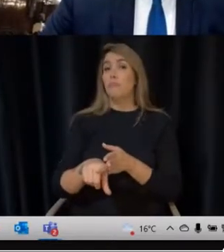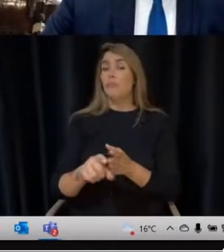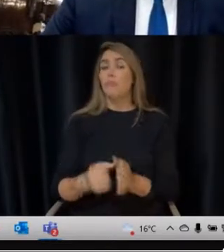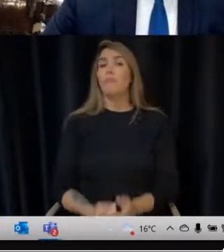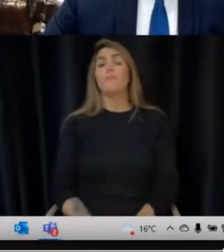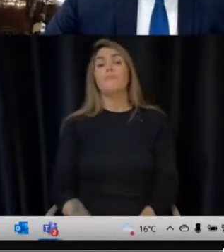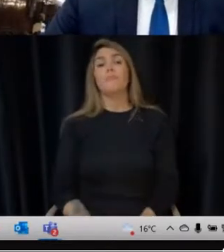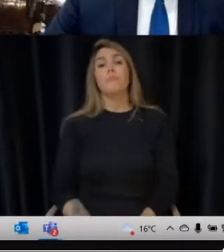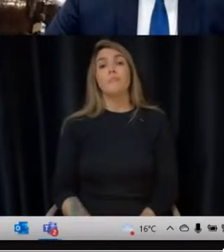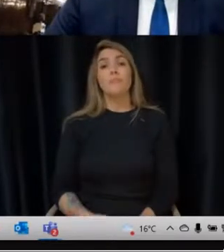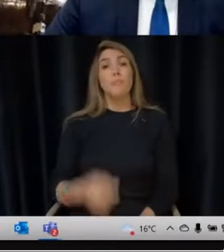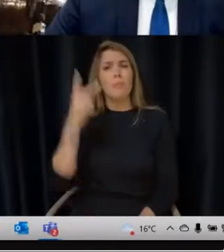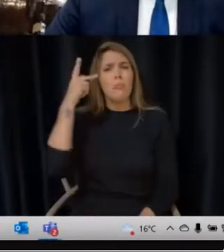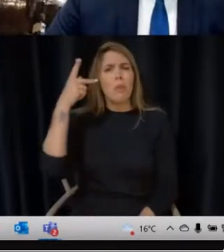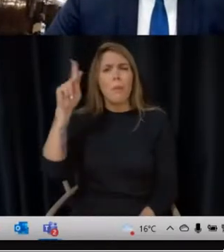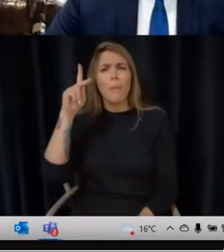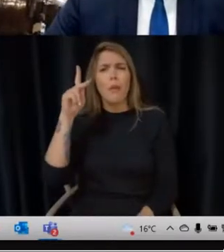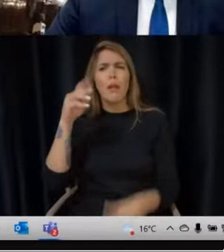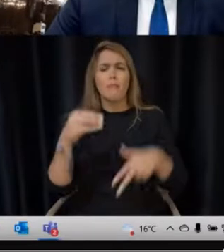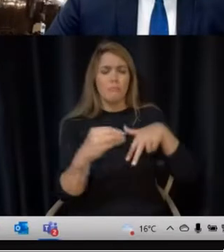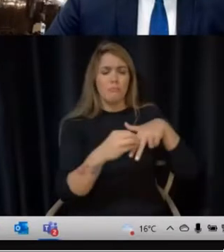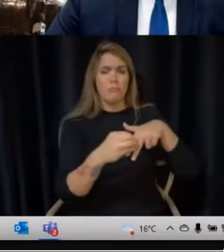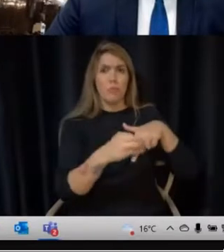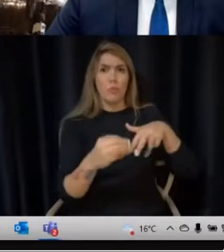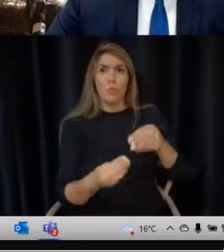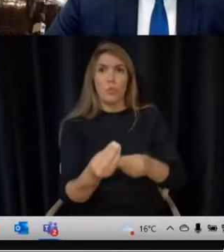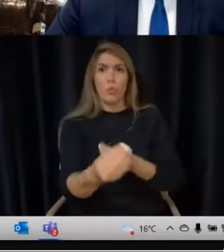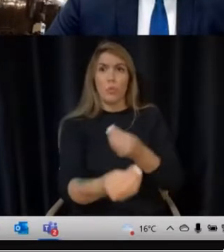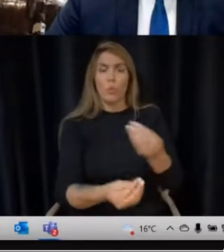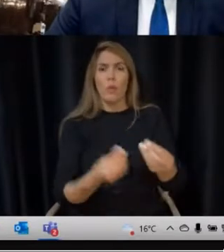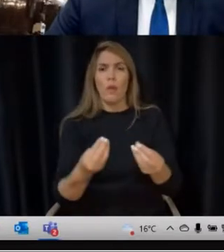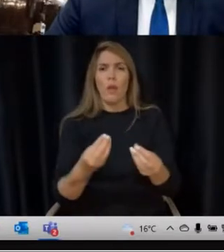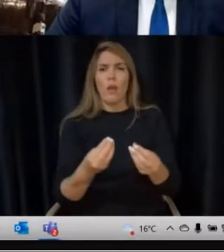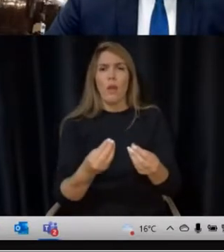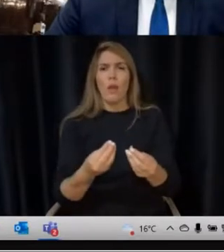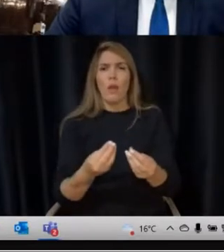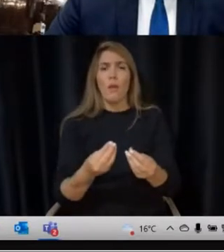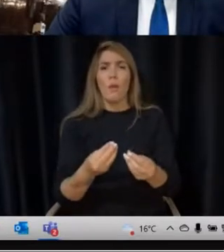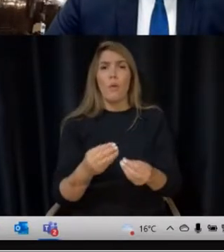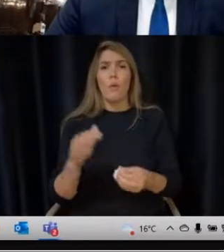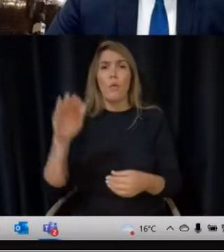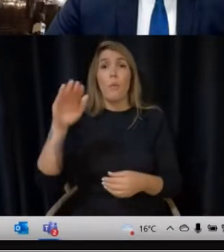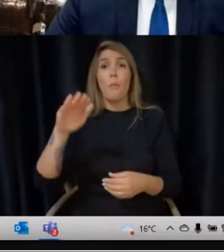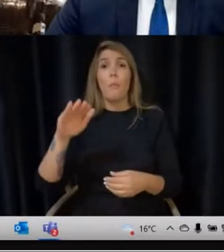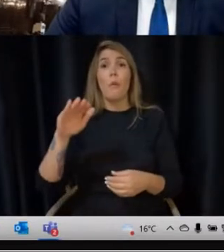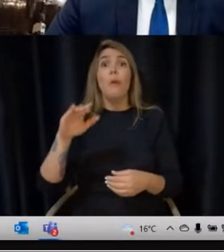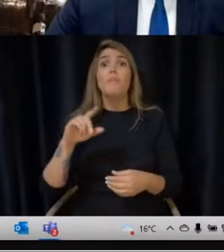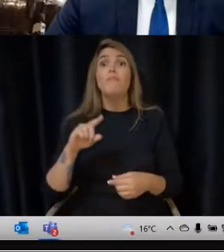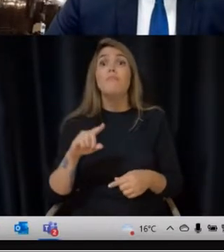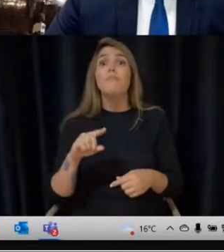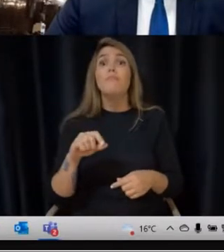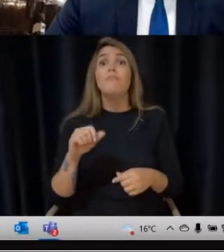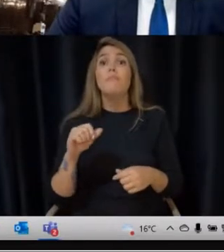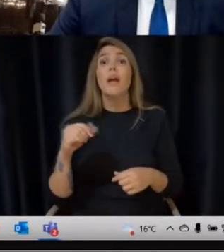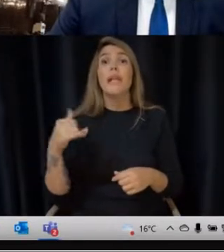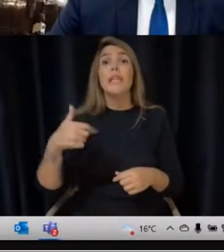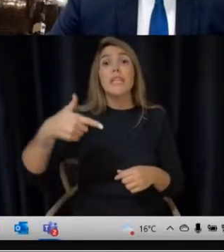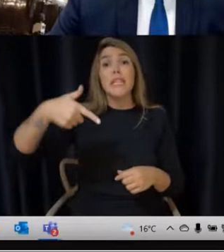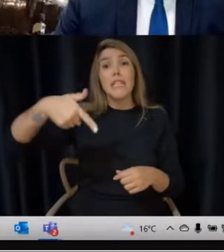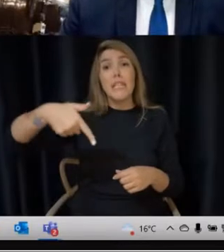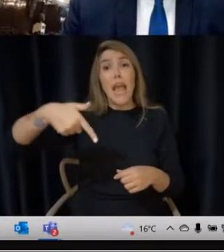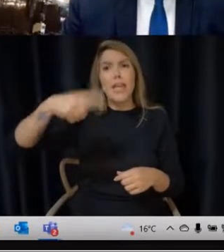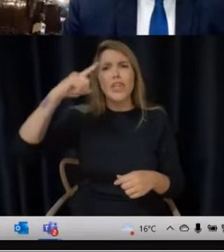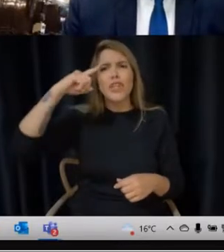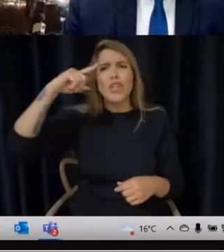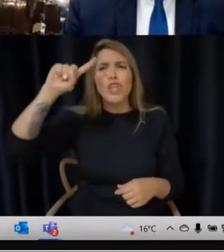Para doar, para ter o diagnóstico de morte cefálica, no mínimo 7 dias de vida. Tá? Então, recém-nascidos acima de 7 dias de